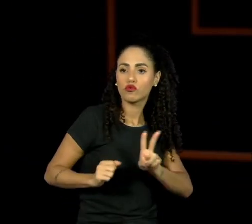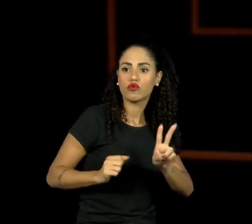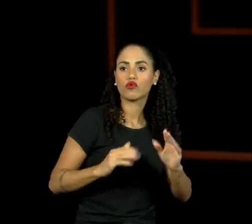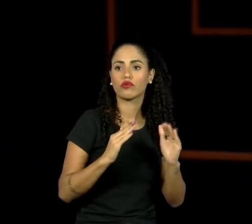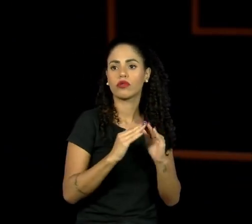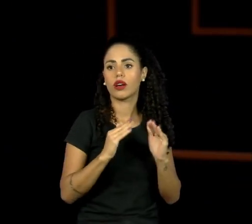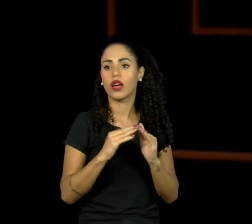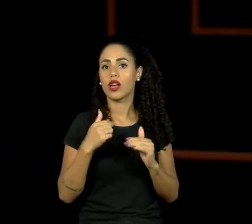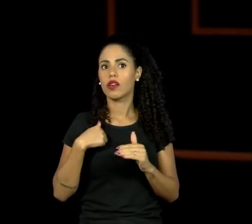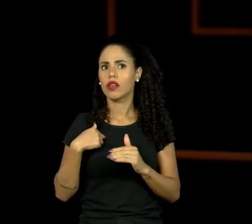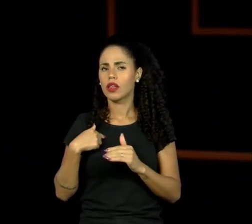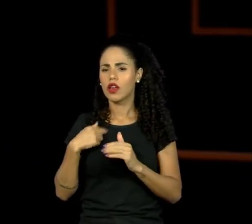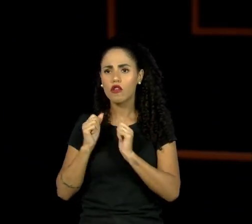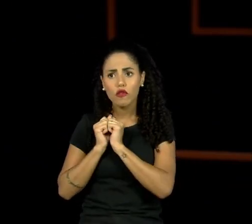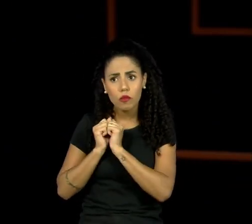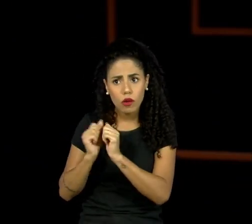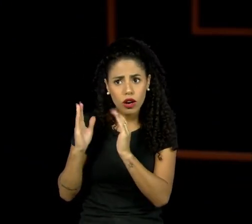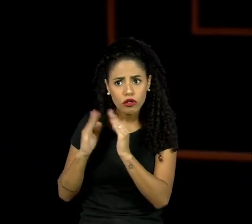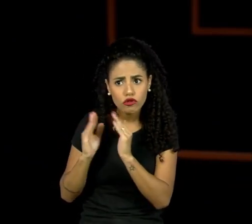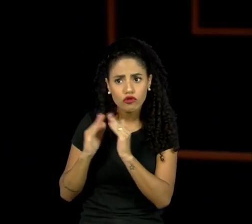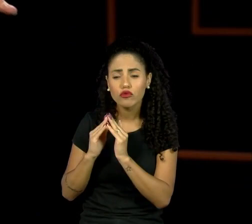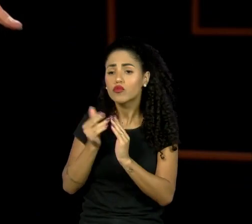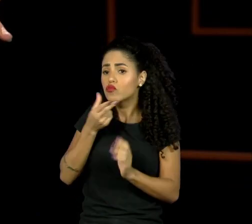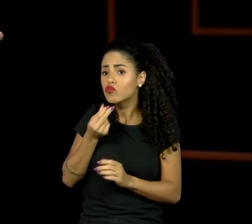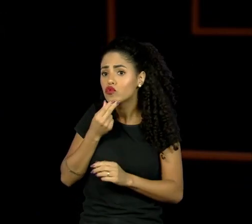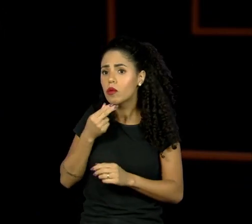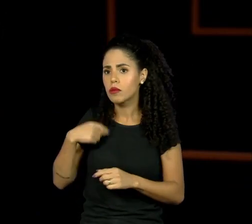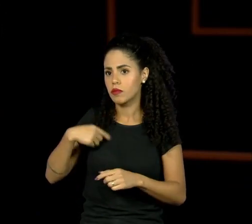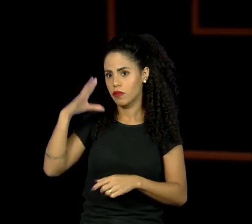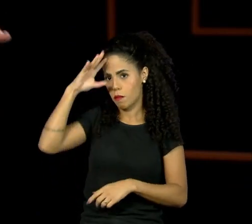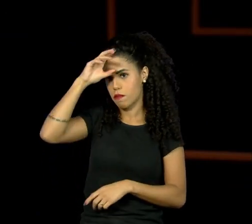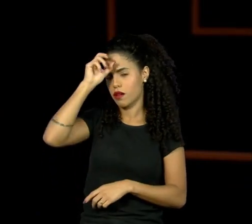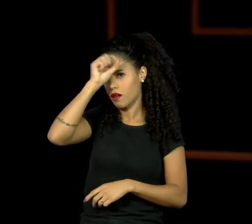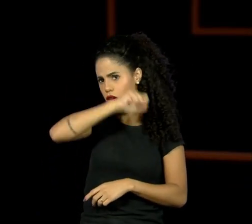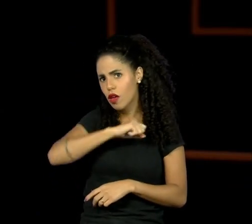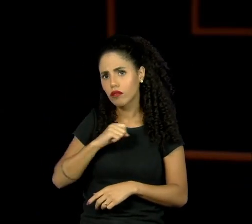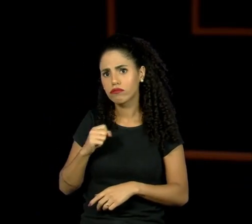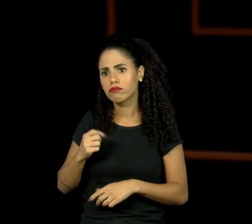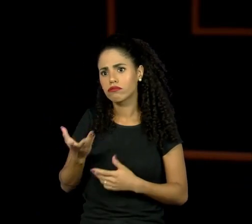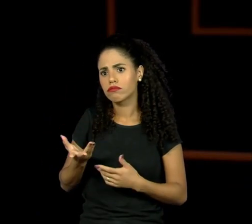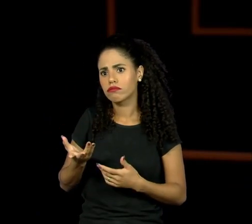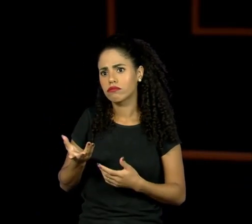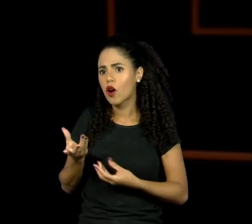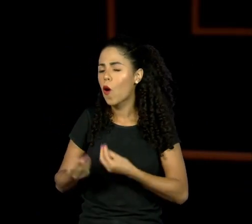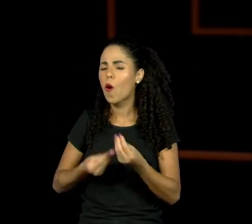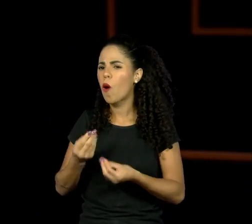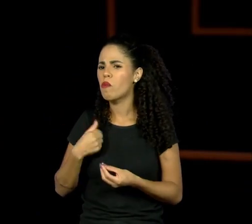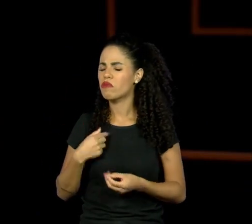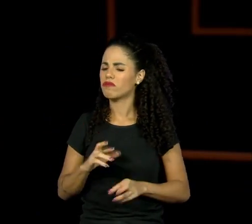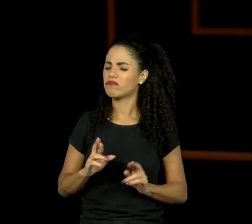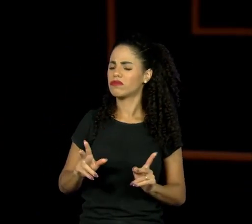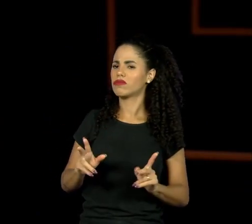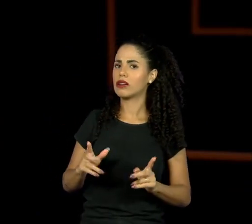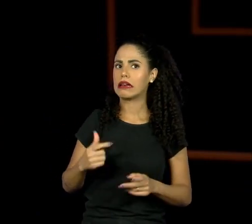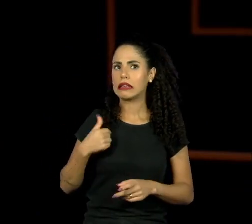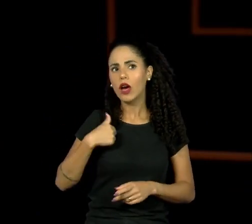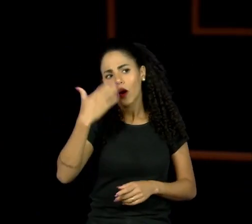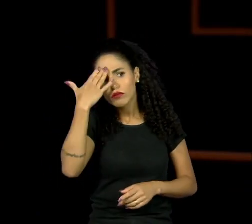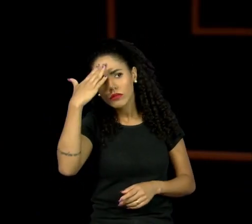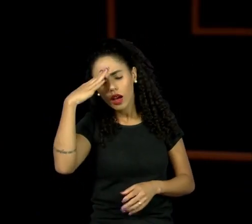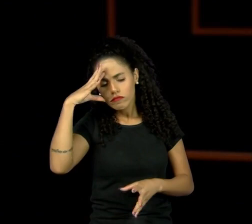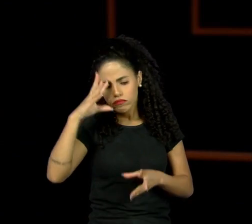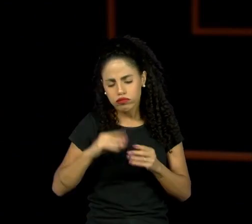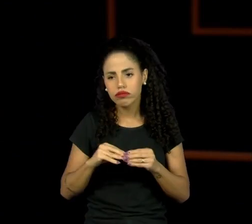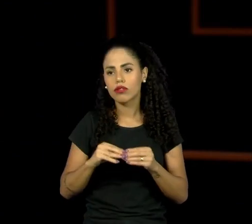com os caras. Como assim? Eu tenho que aprender tudo. Se eu não morar, vai ficar esquisito. Eu tinha esse entendimento que a gente tinha